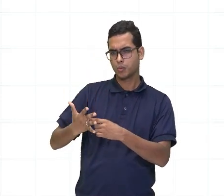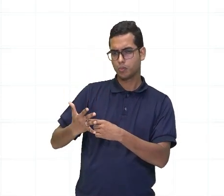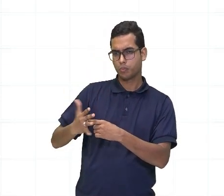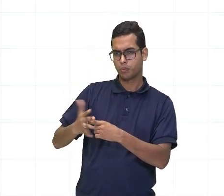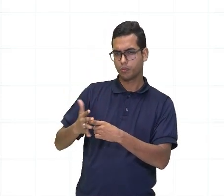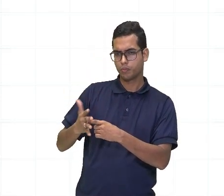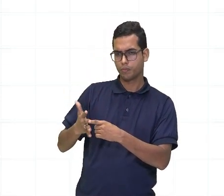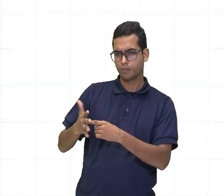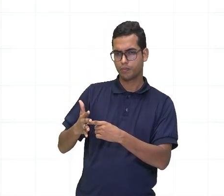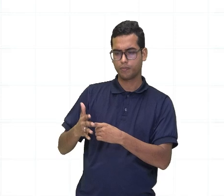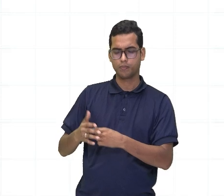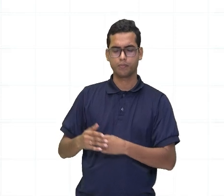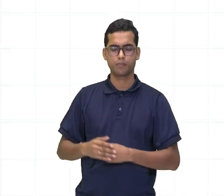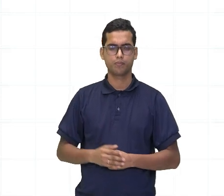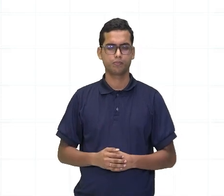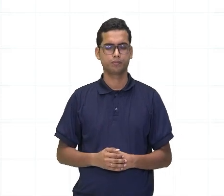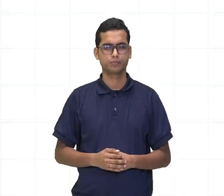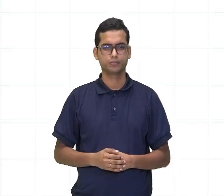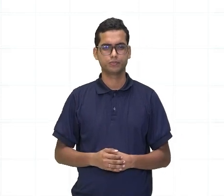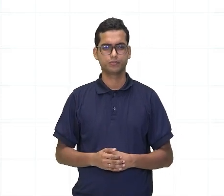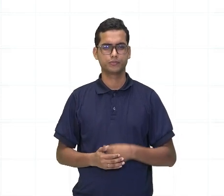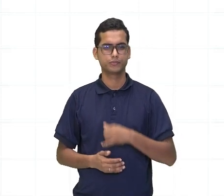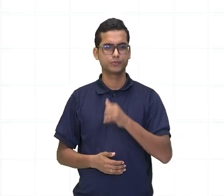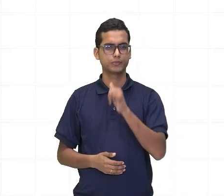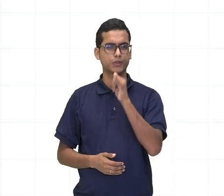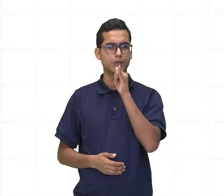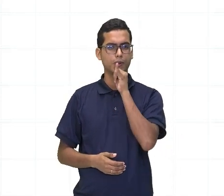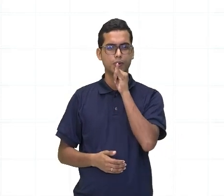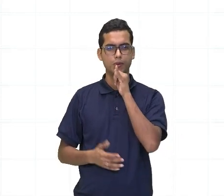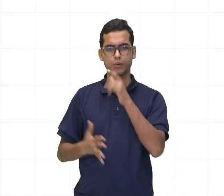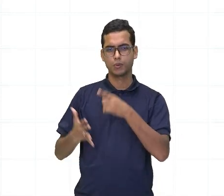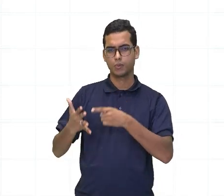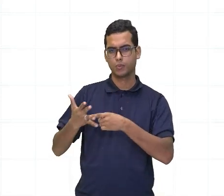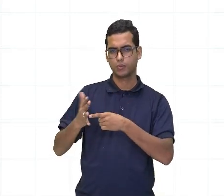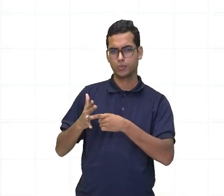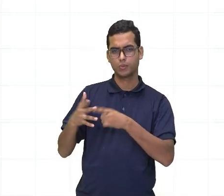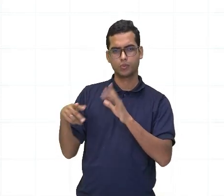Então, nós temos aqui o exemplo da máquina de Héron.